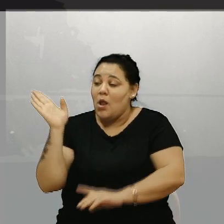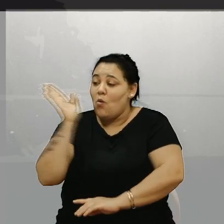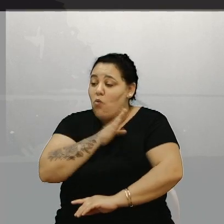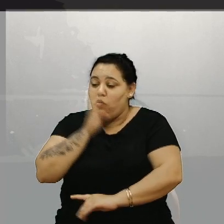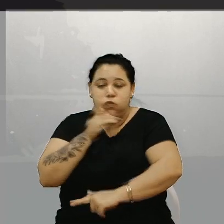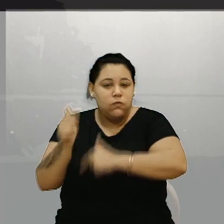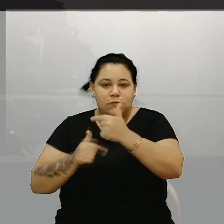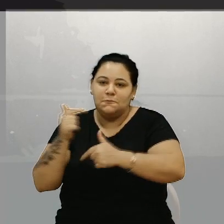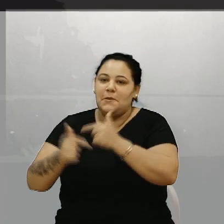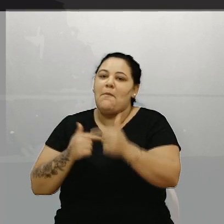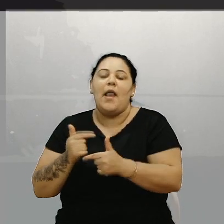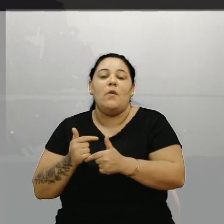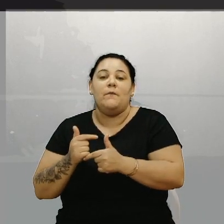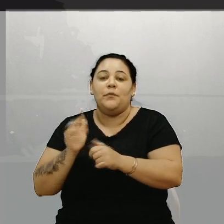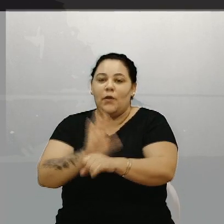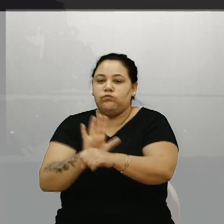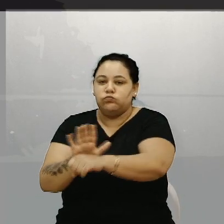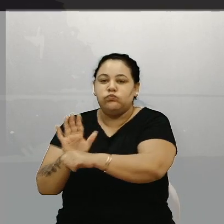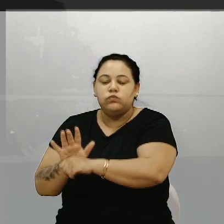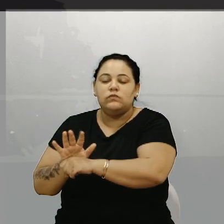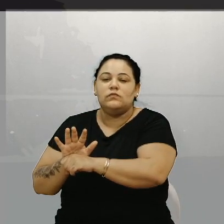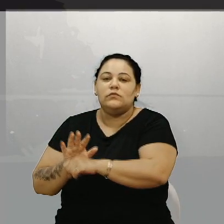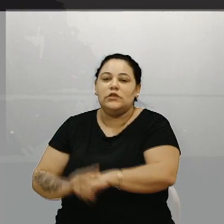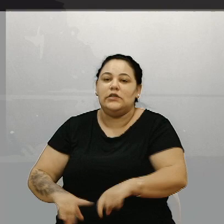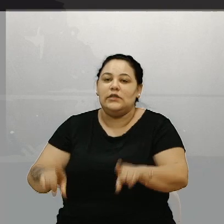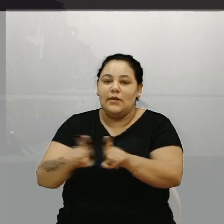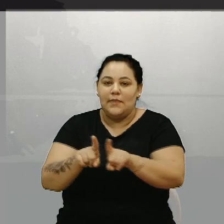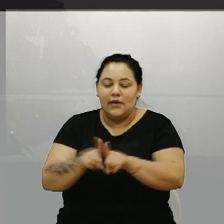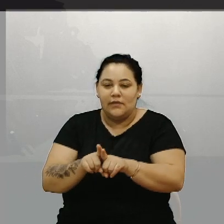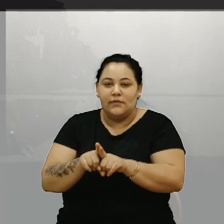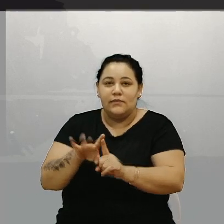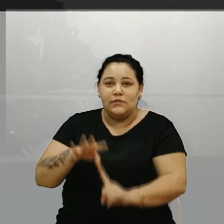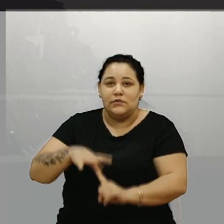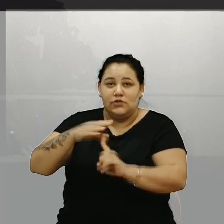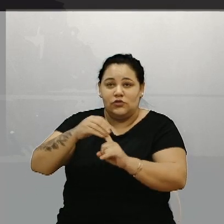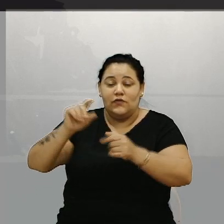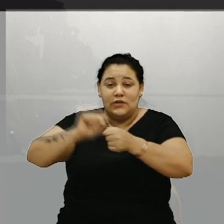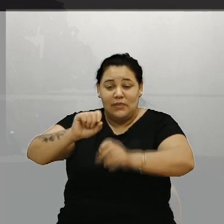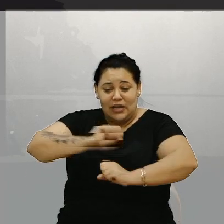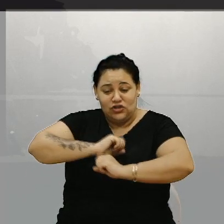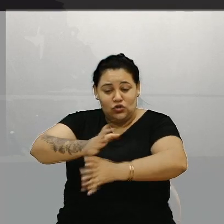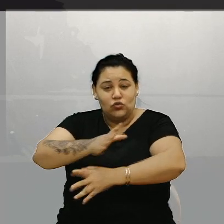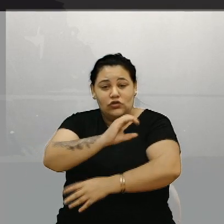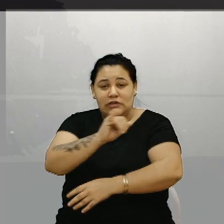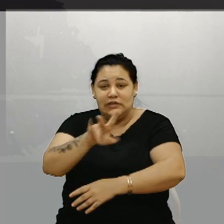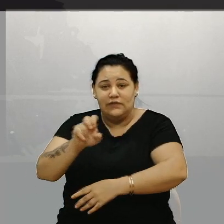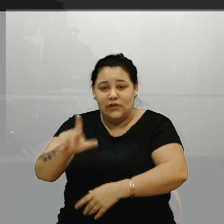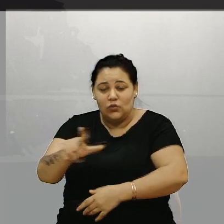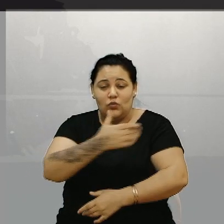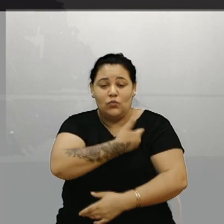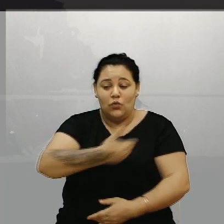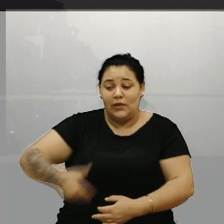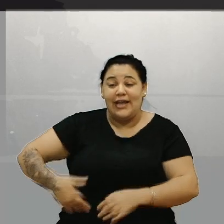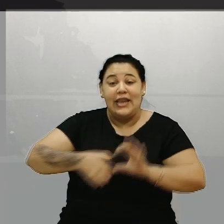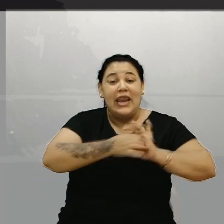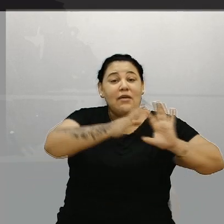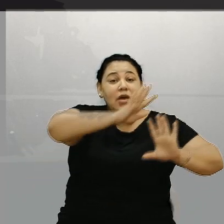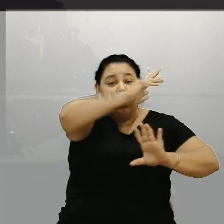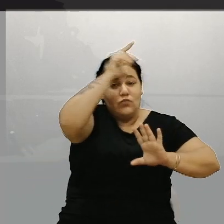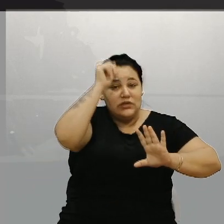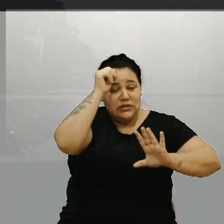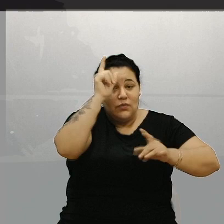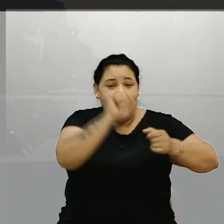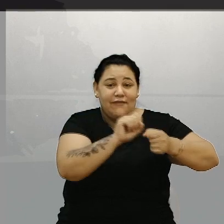intervenção, inclusive impetrando uma ação civil pública que autorizou o município a